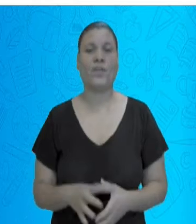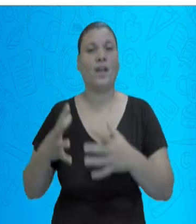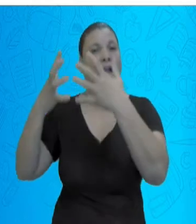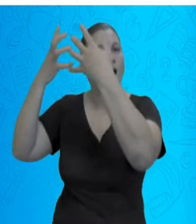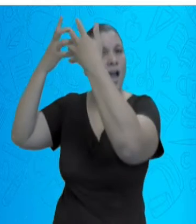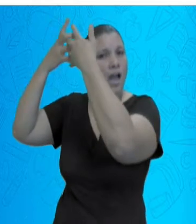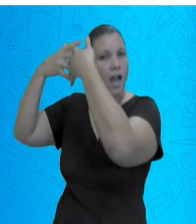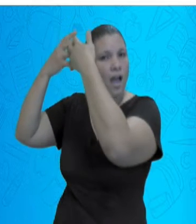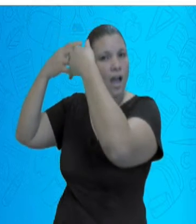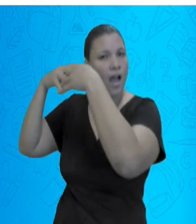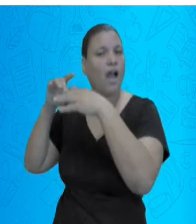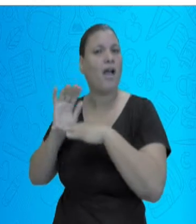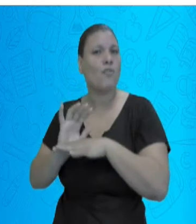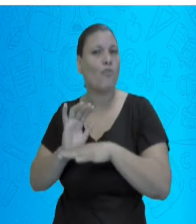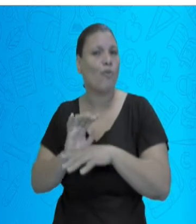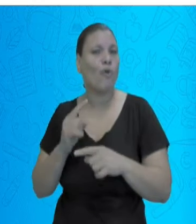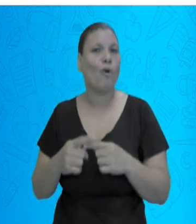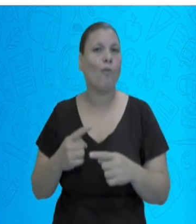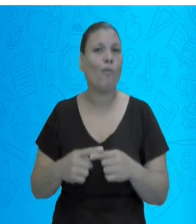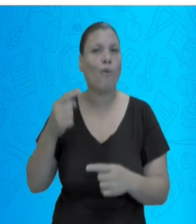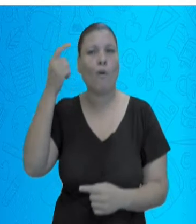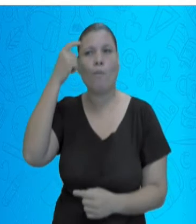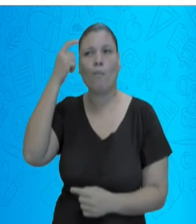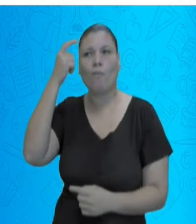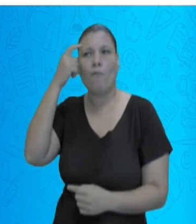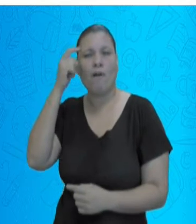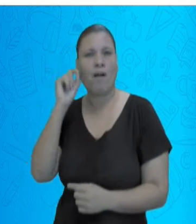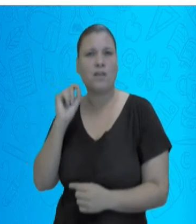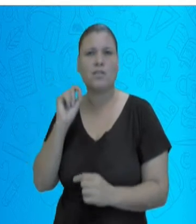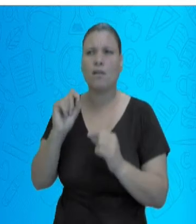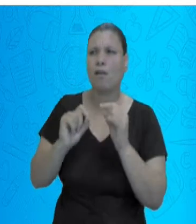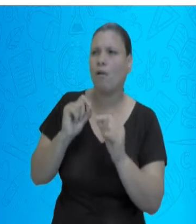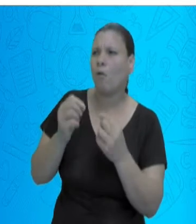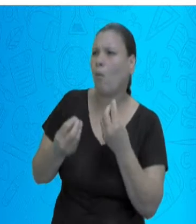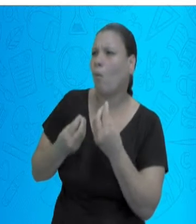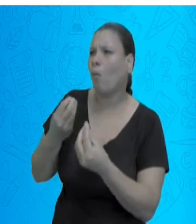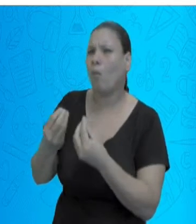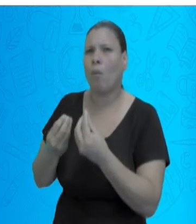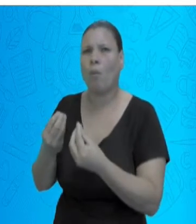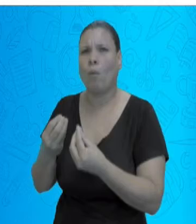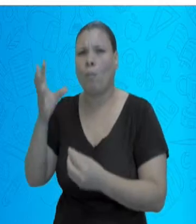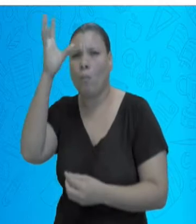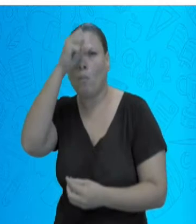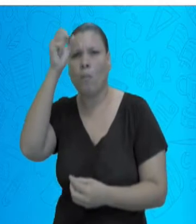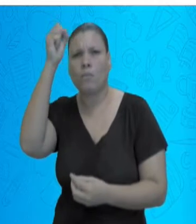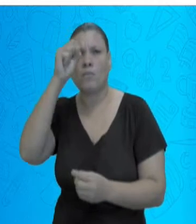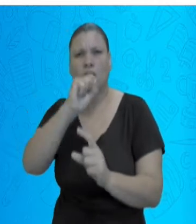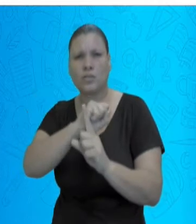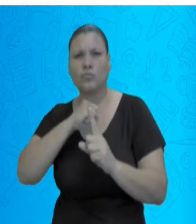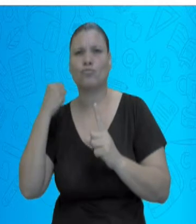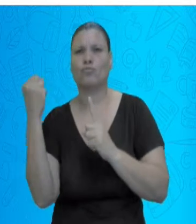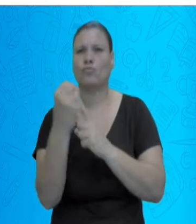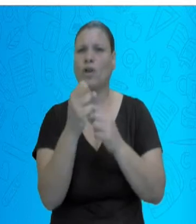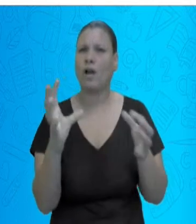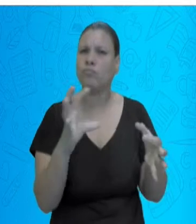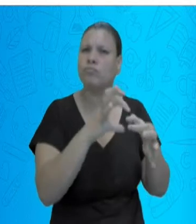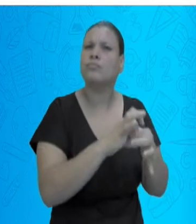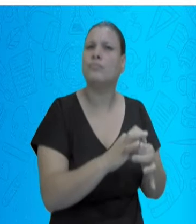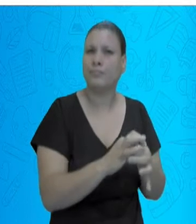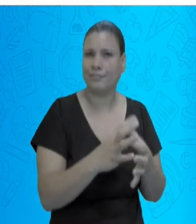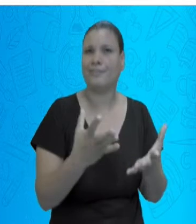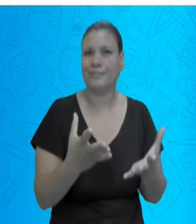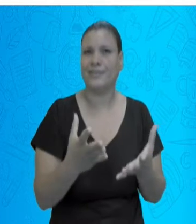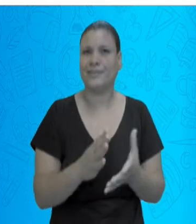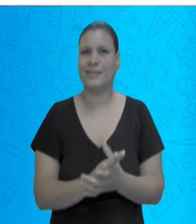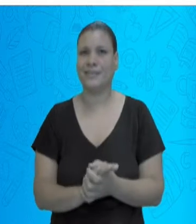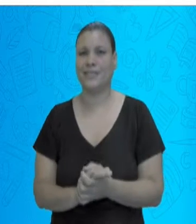e o debate, promover a socialização e os princípios de cidadania e colaborar para a